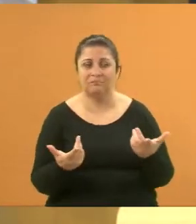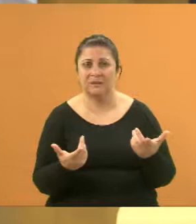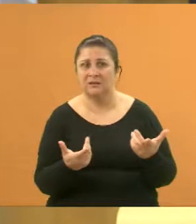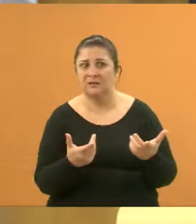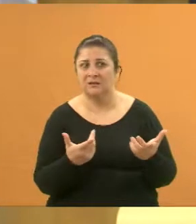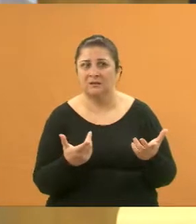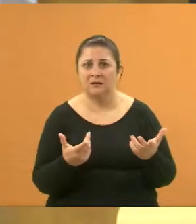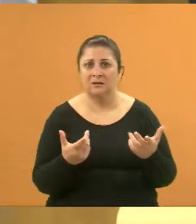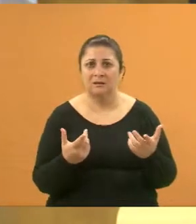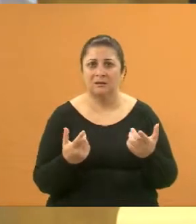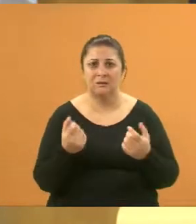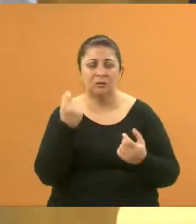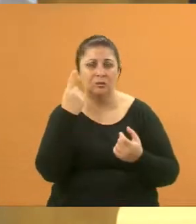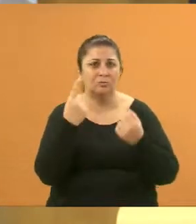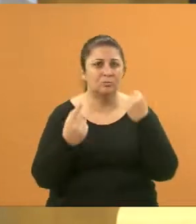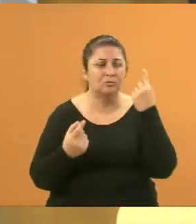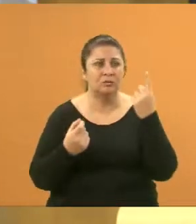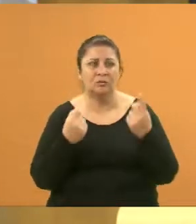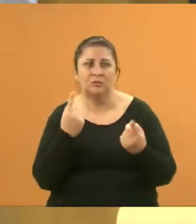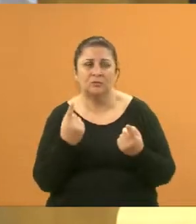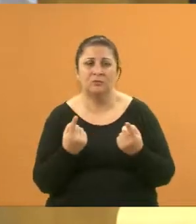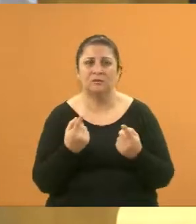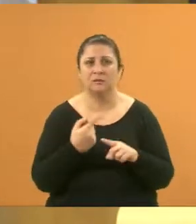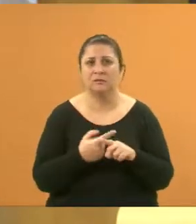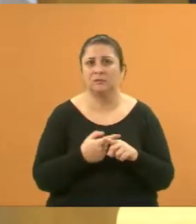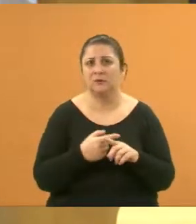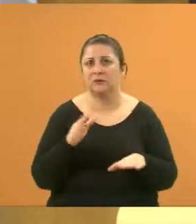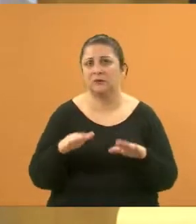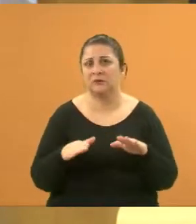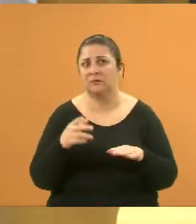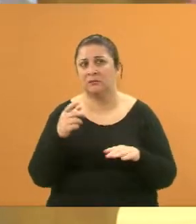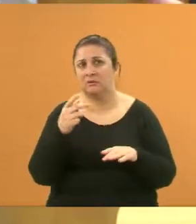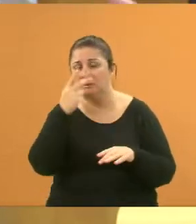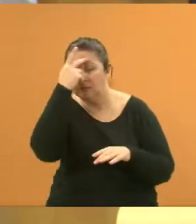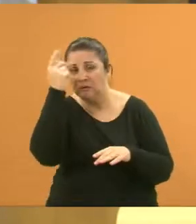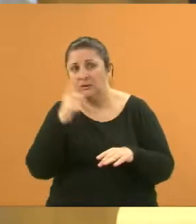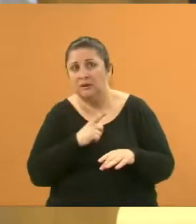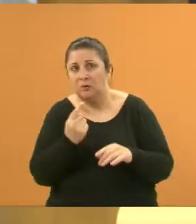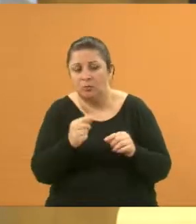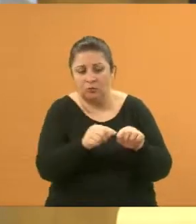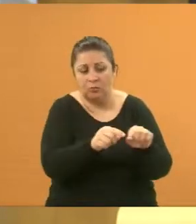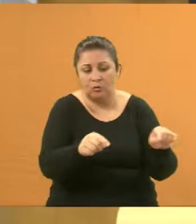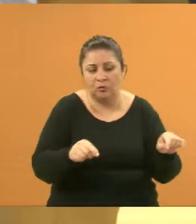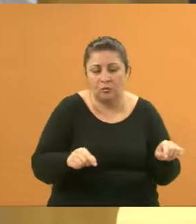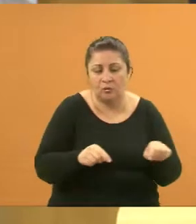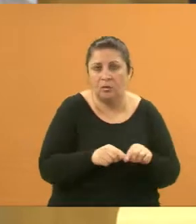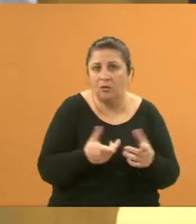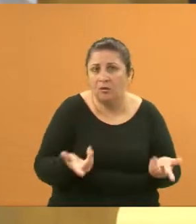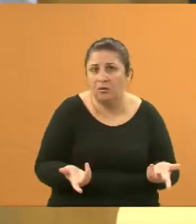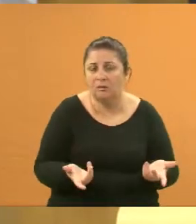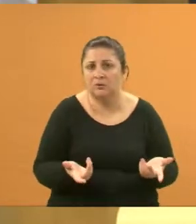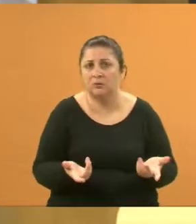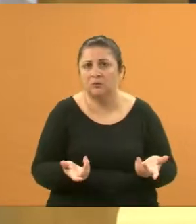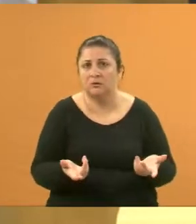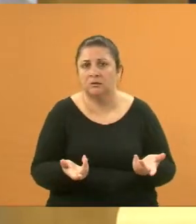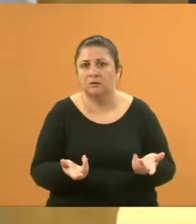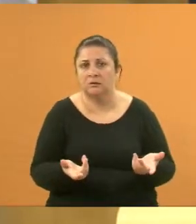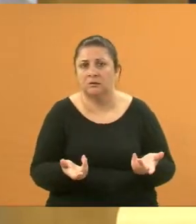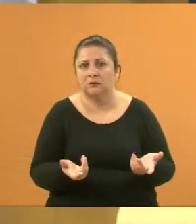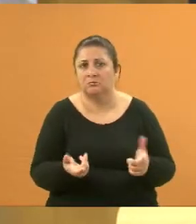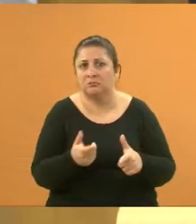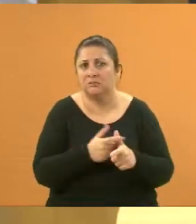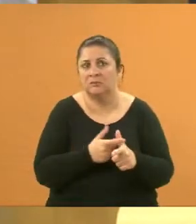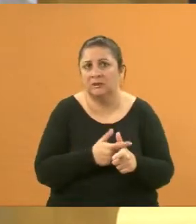vezes a pessoa, o que tem um lote, mas às vezes quem tem uma área, ele deve